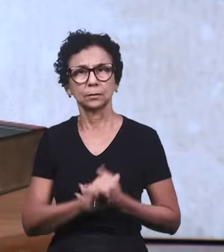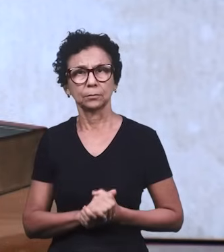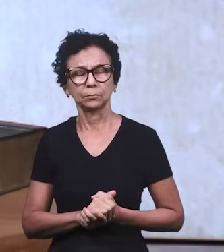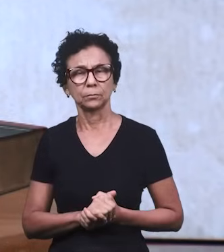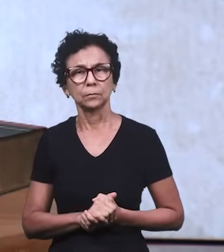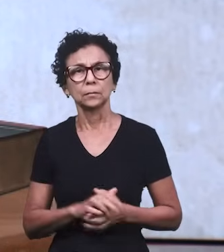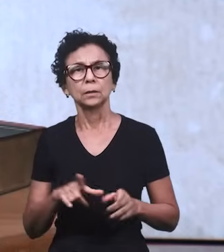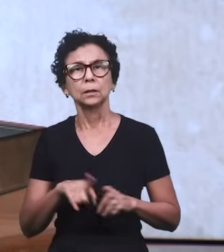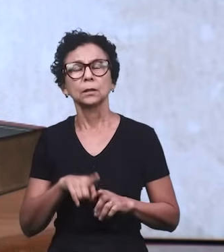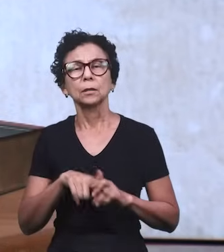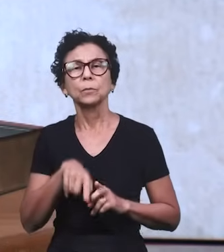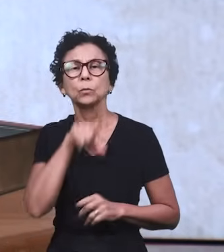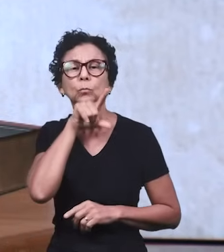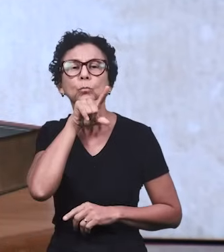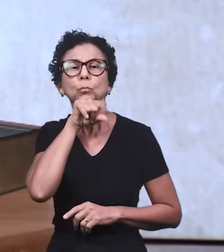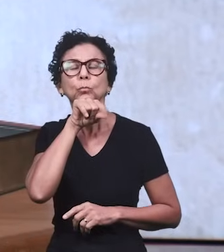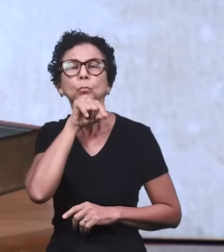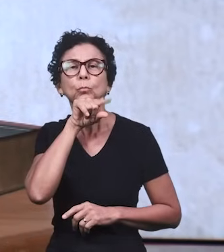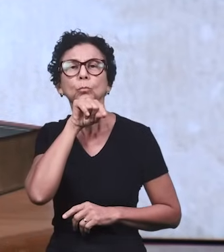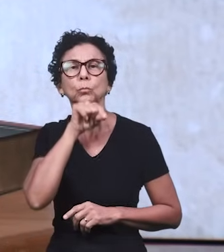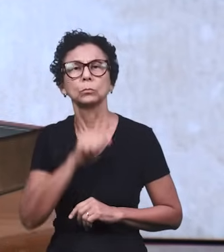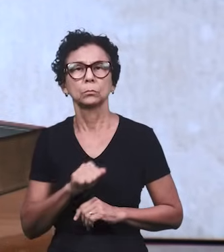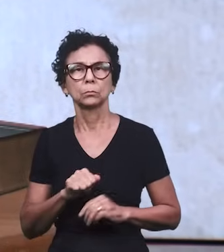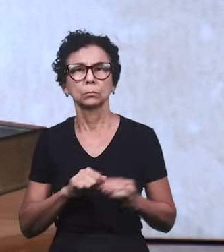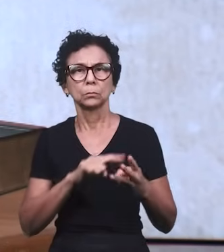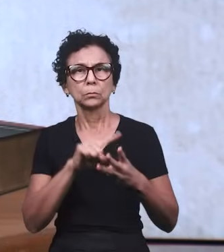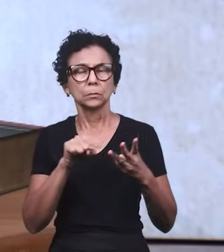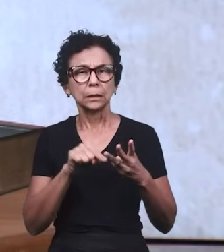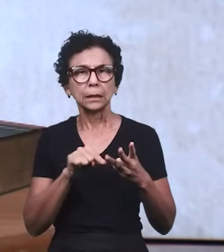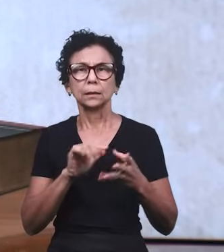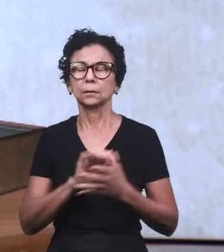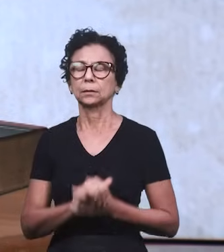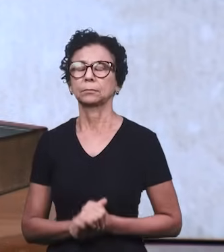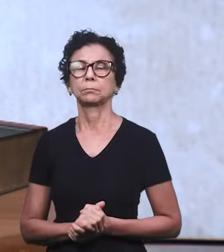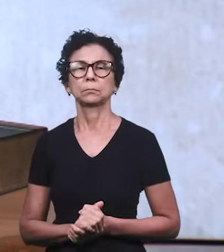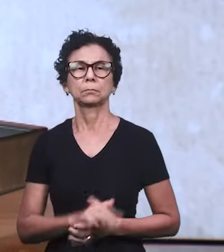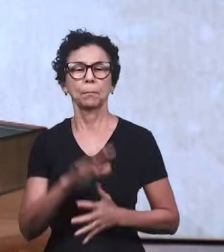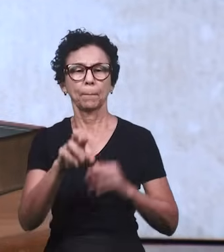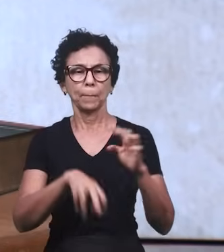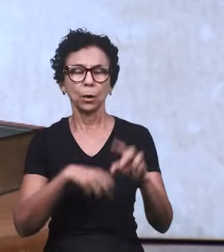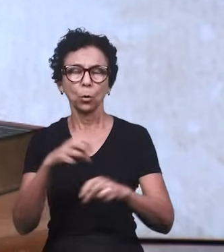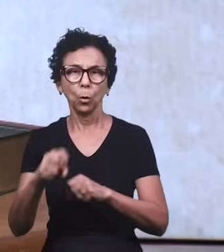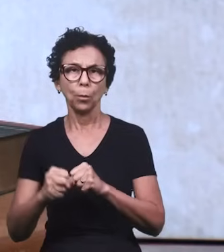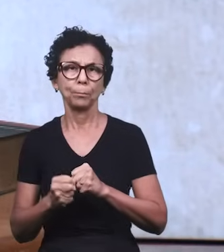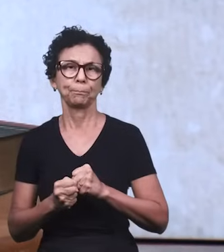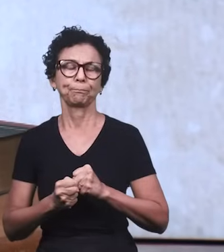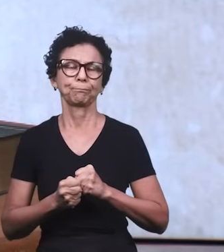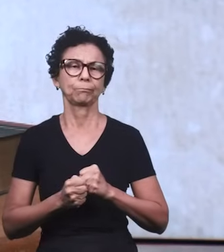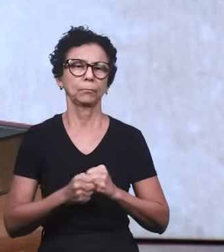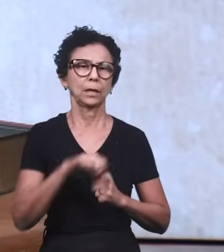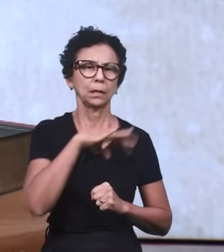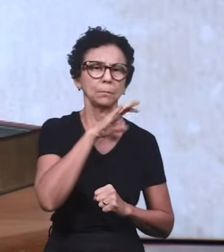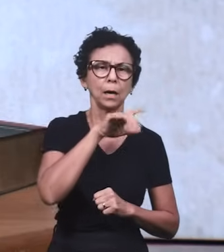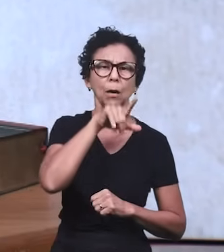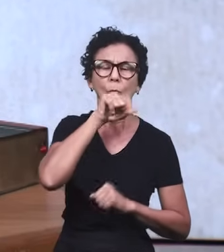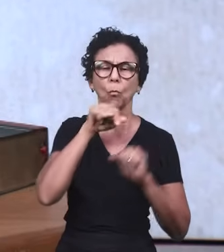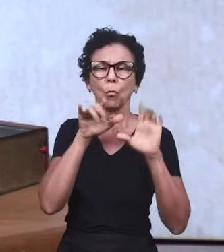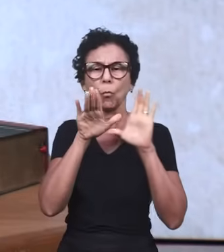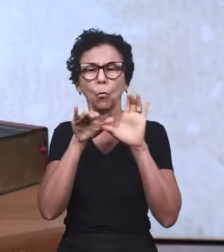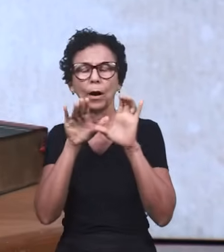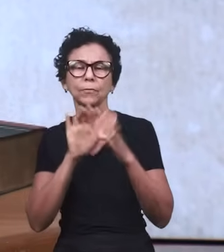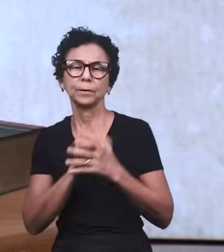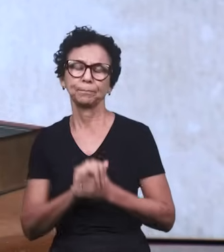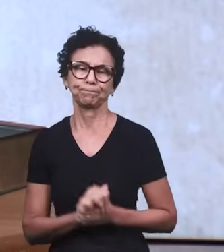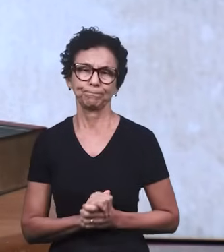pombinho e trouxe-lhe todos estes e partiu-os pelo meio e pôs cada parte deles em